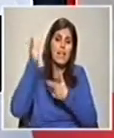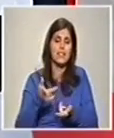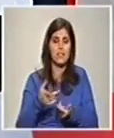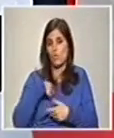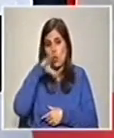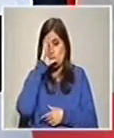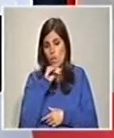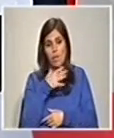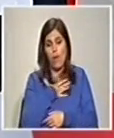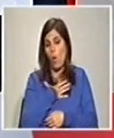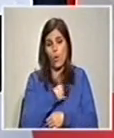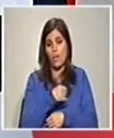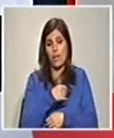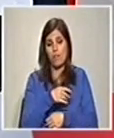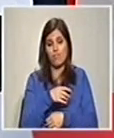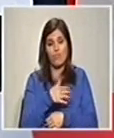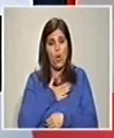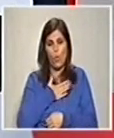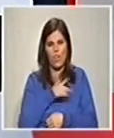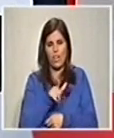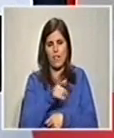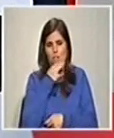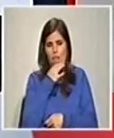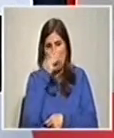uma opinião muito clara. Aquilo que eu vejo,